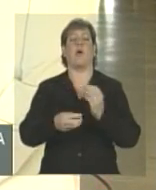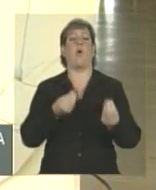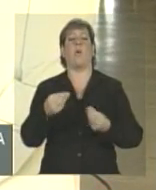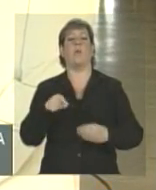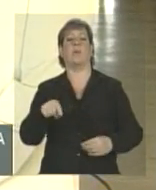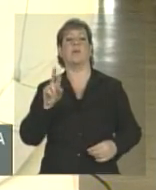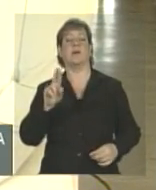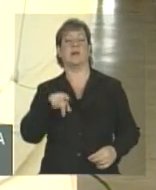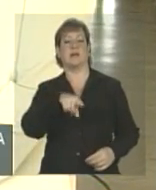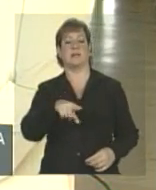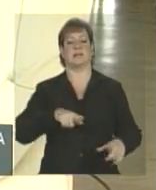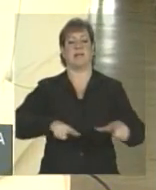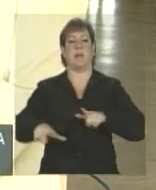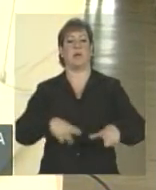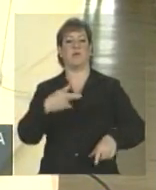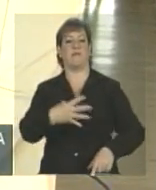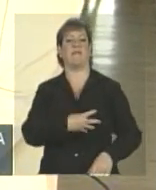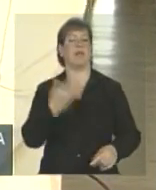serviço prestado pela sua filha?